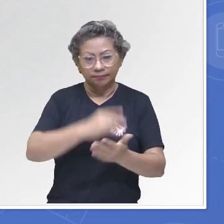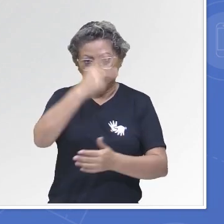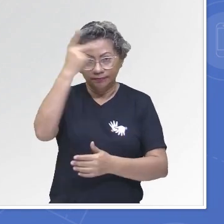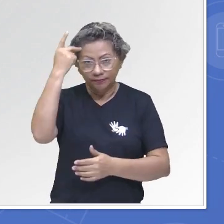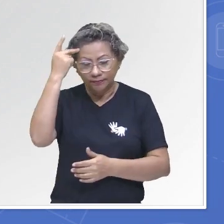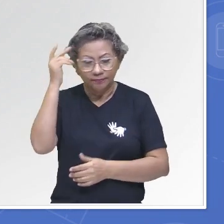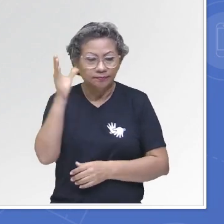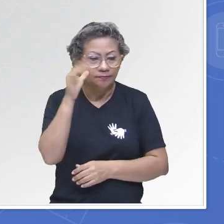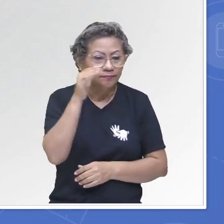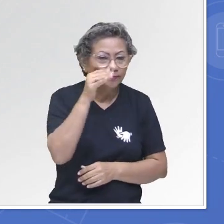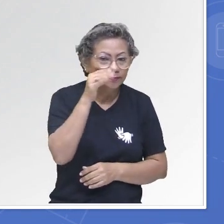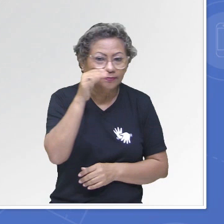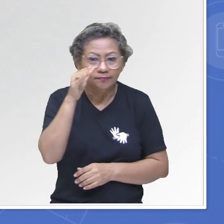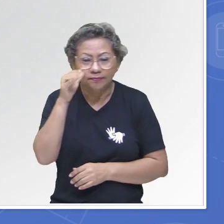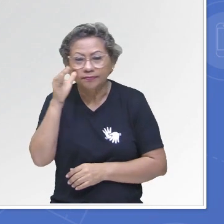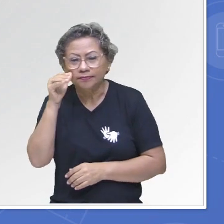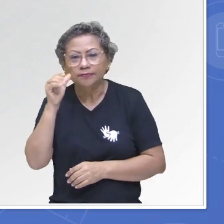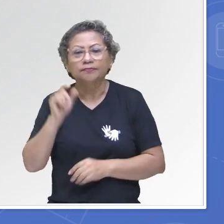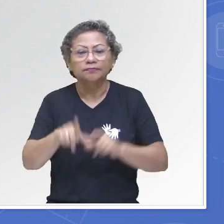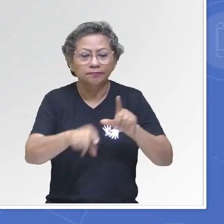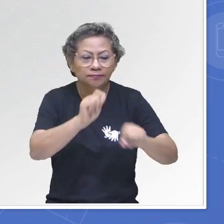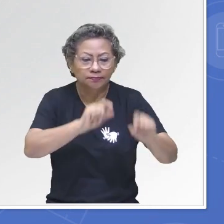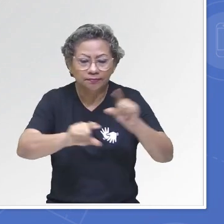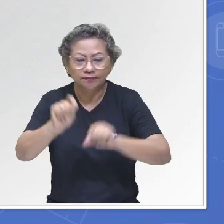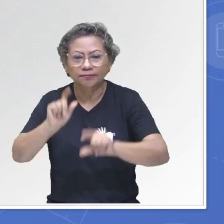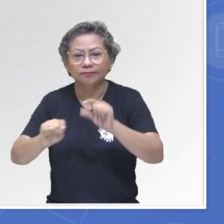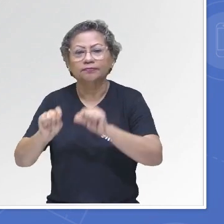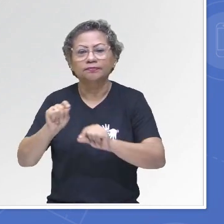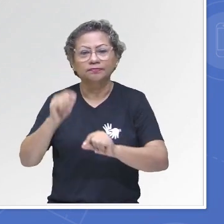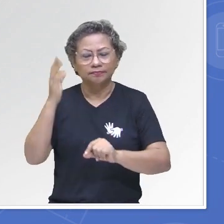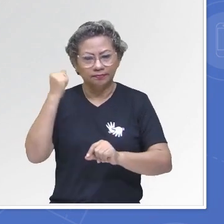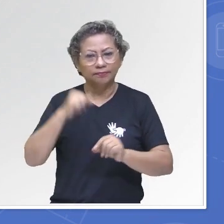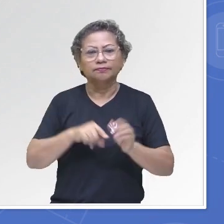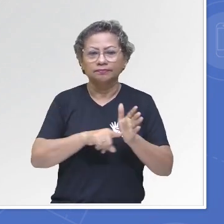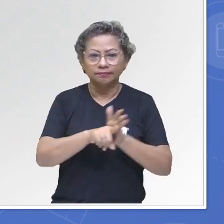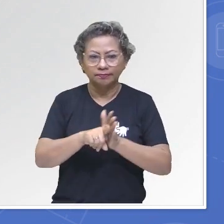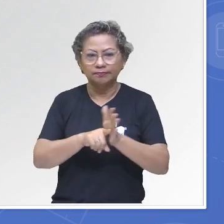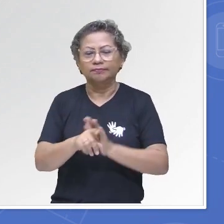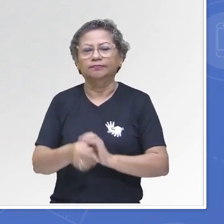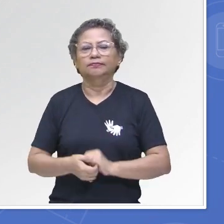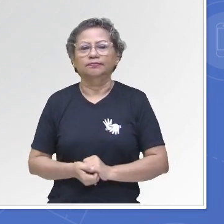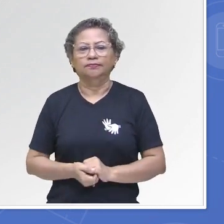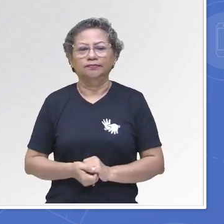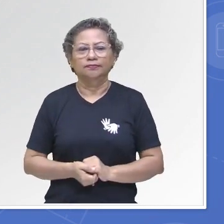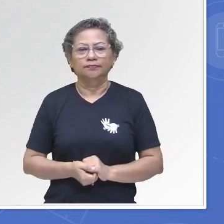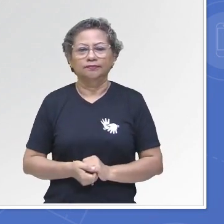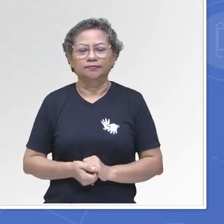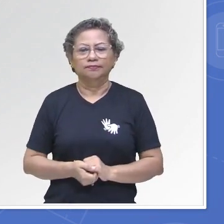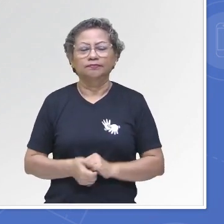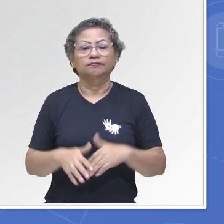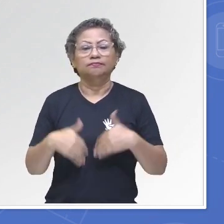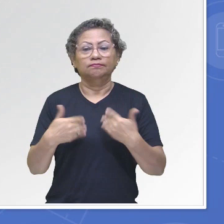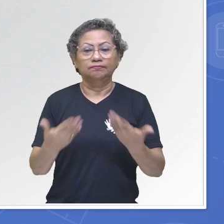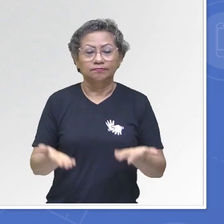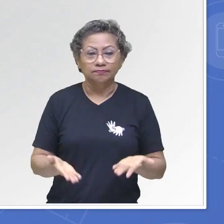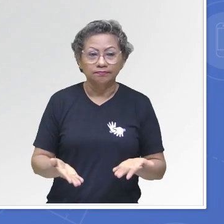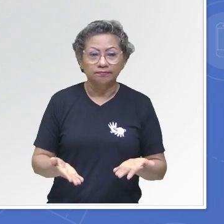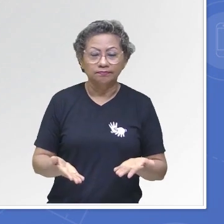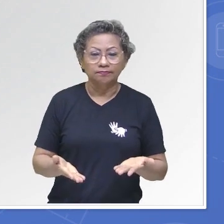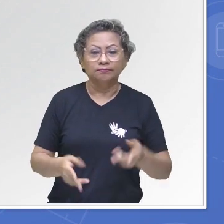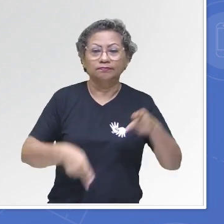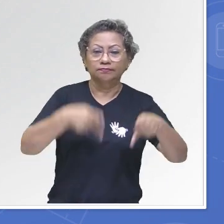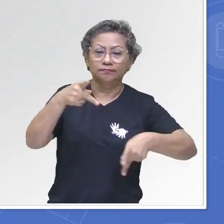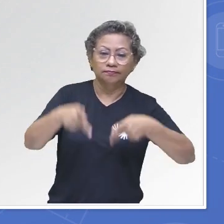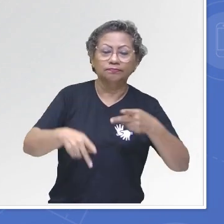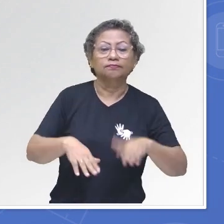para análise. Então a gente tem aí que determinar qual vai ser a população e qual